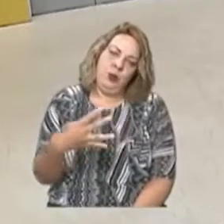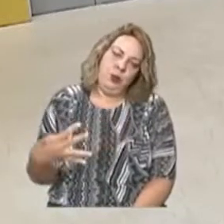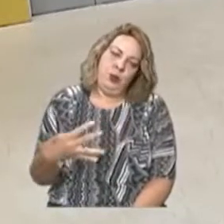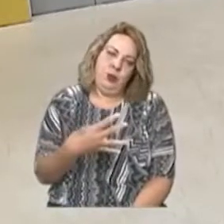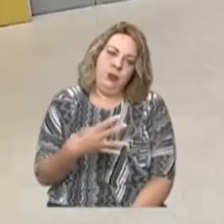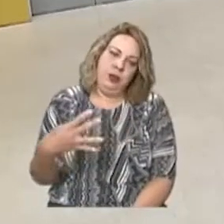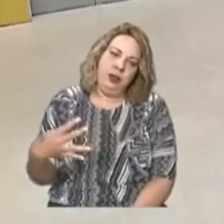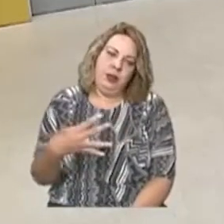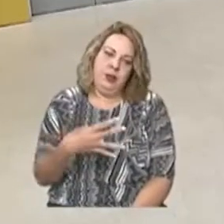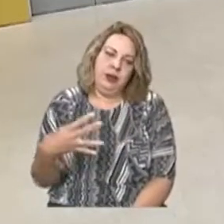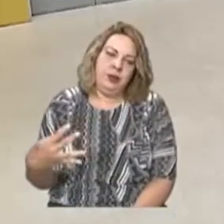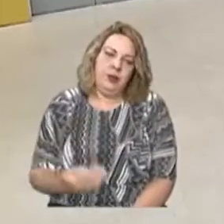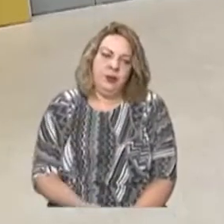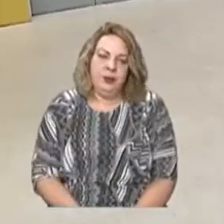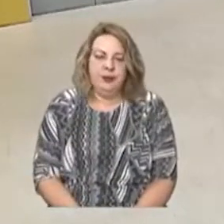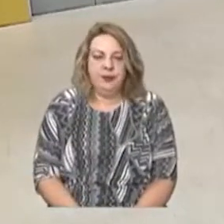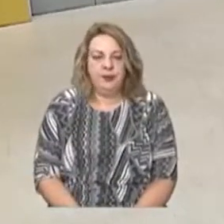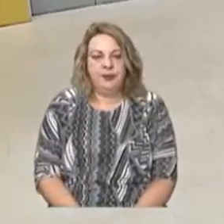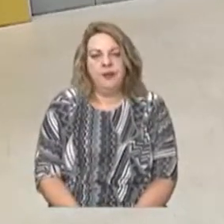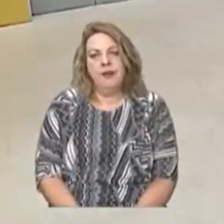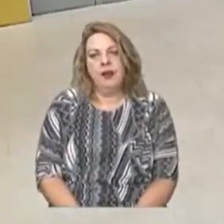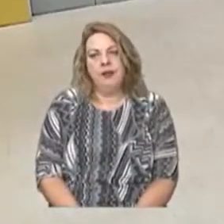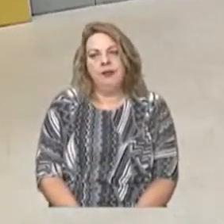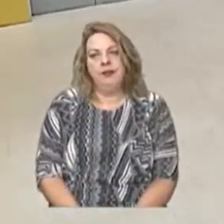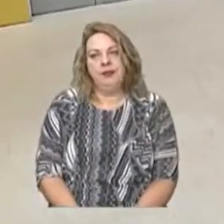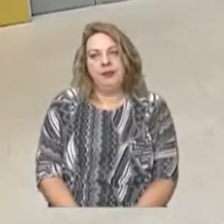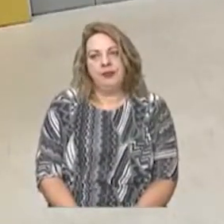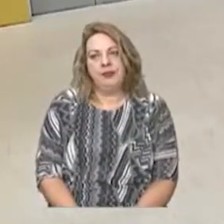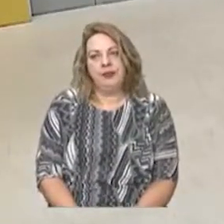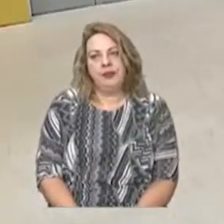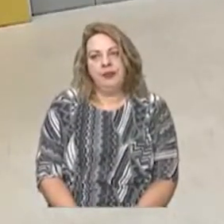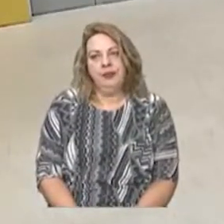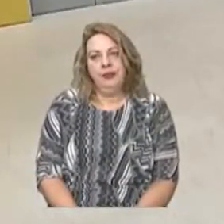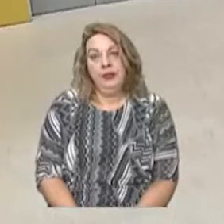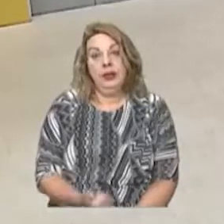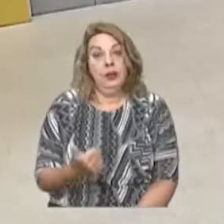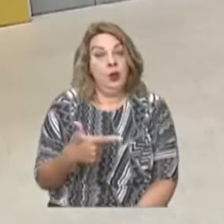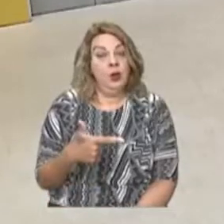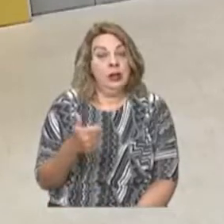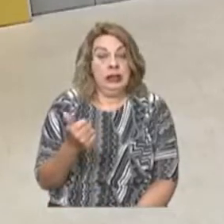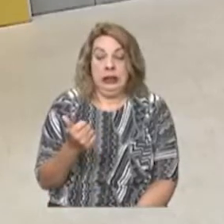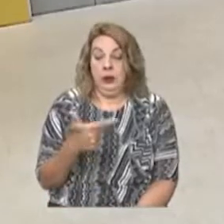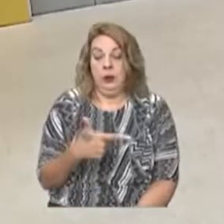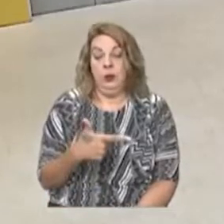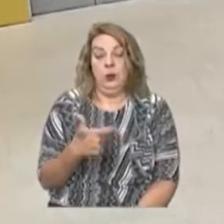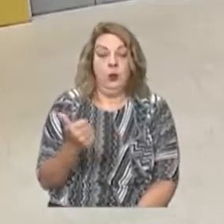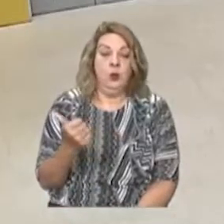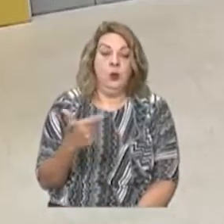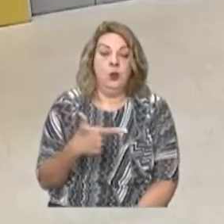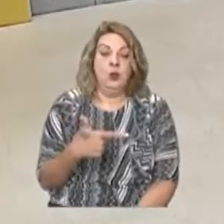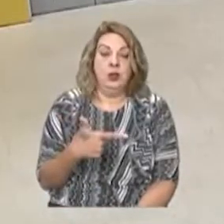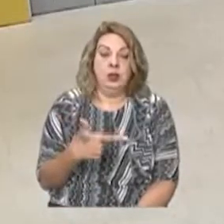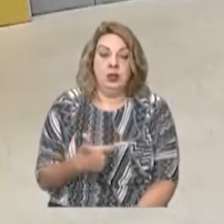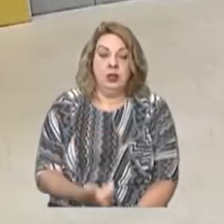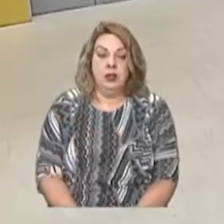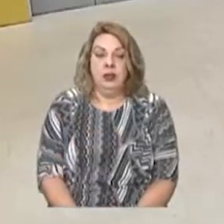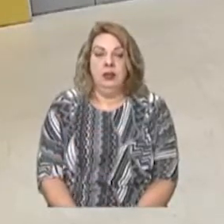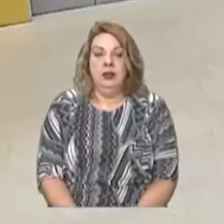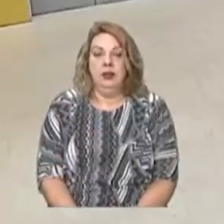44, 44, minha gente, olha aí o 44, já foi número 12, Rose, número